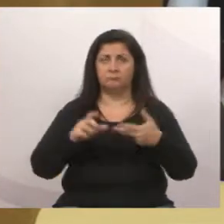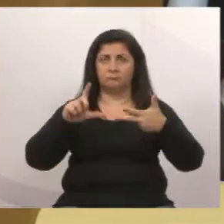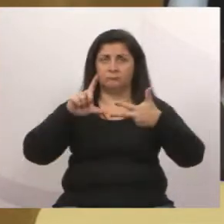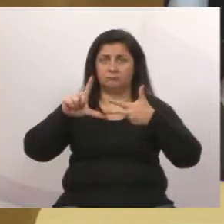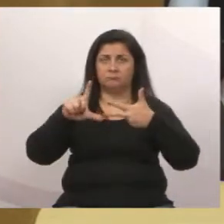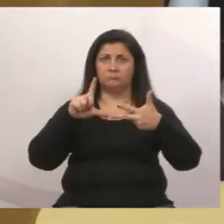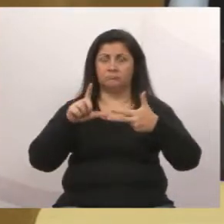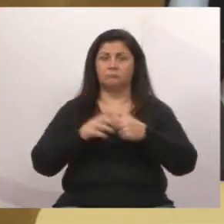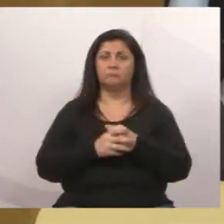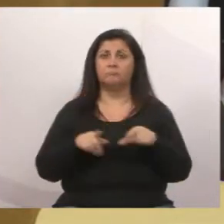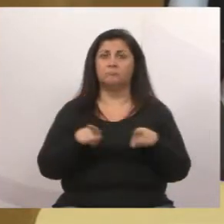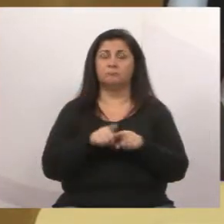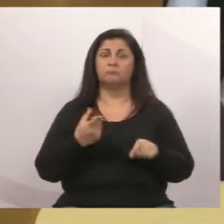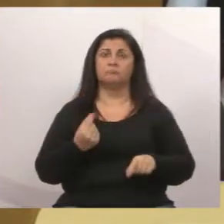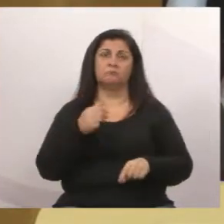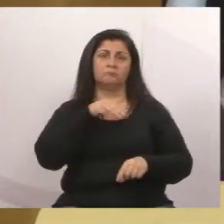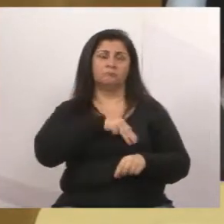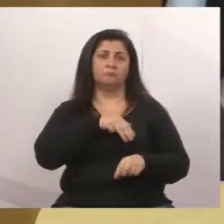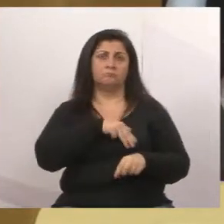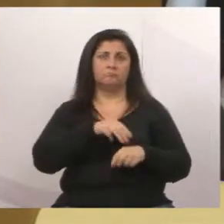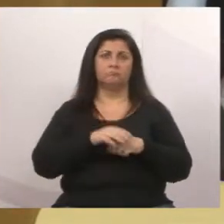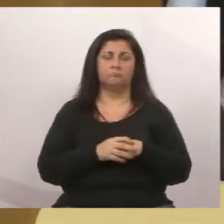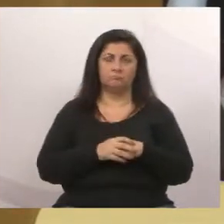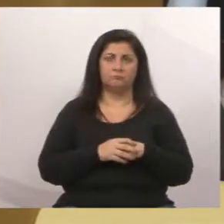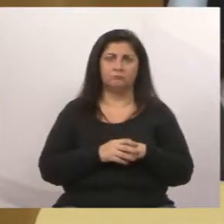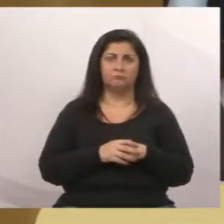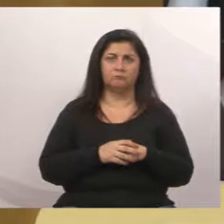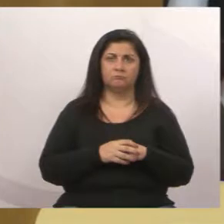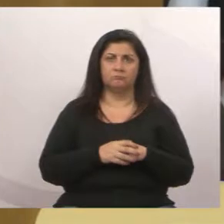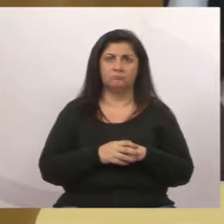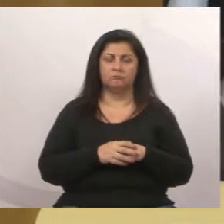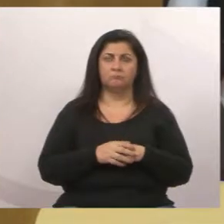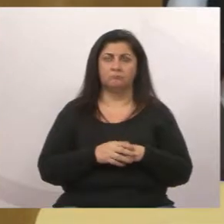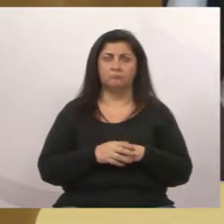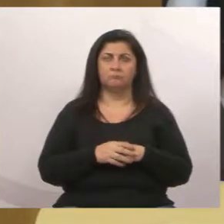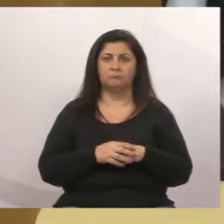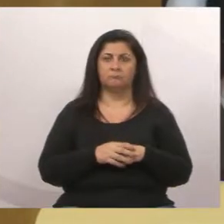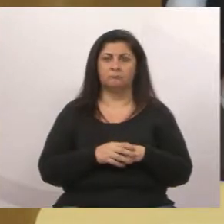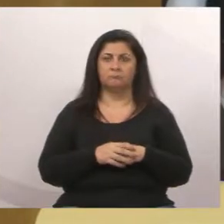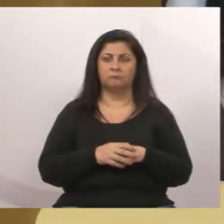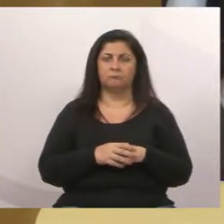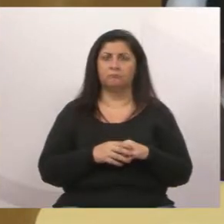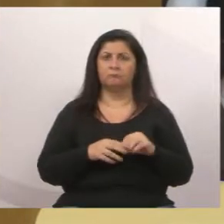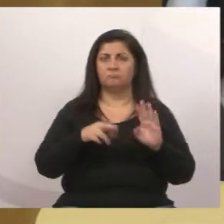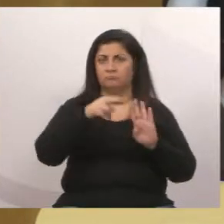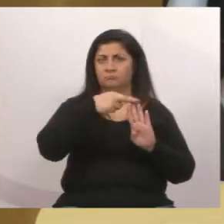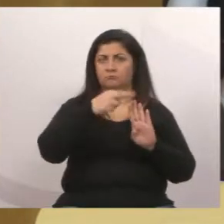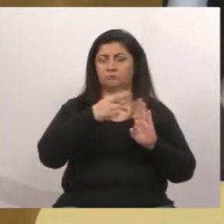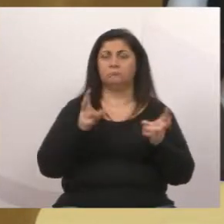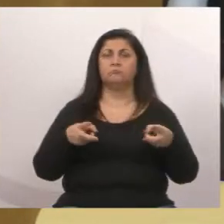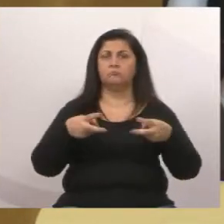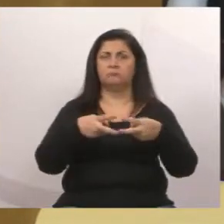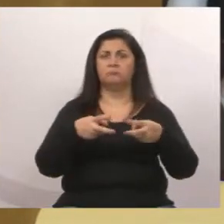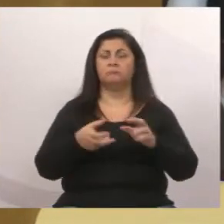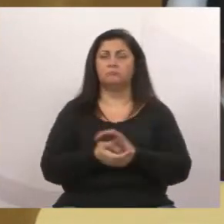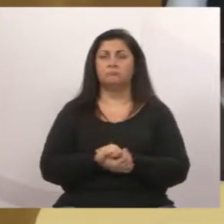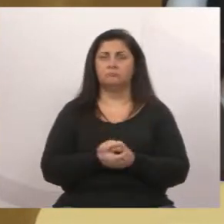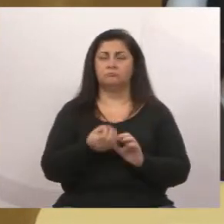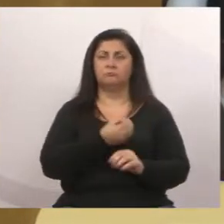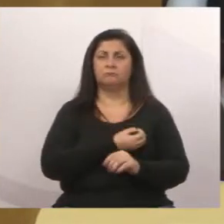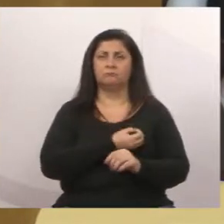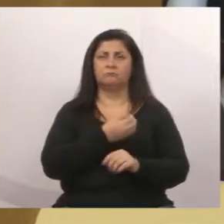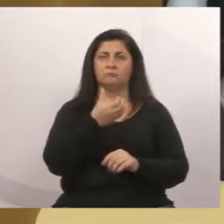gratificação por desempenho de atividade instituídas, respectivamente, pelas resoluções da Câmara Municipal,